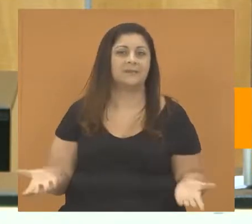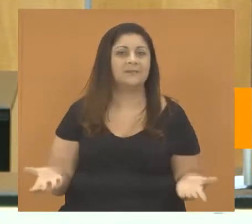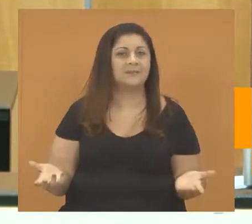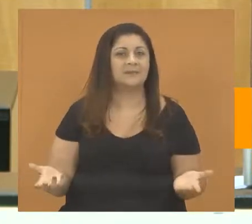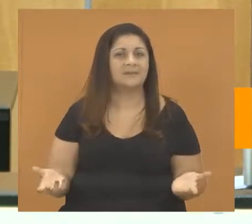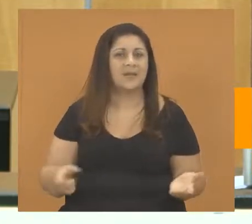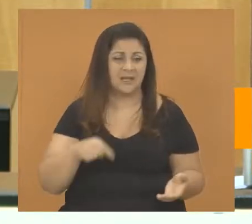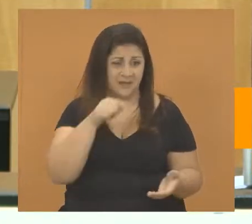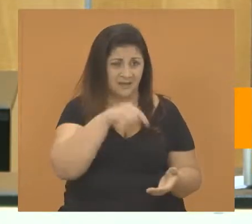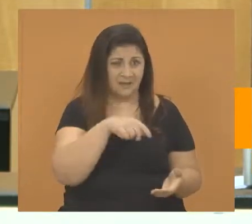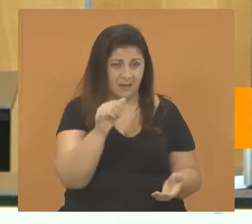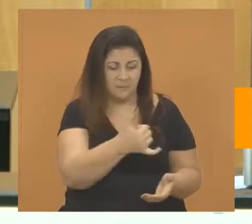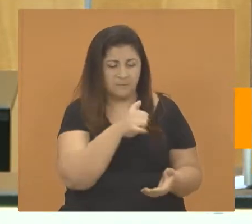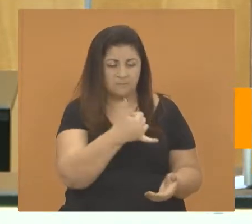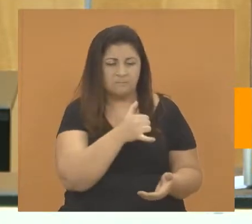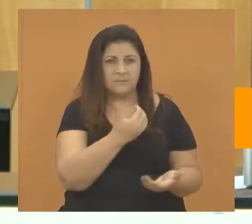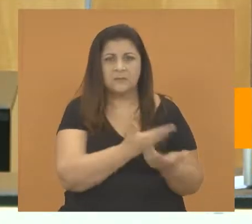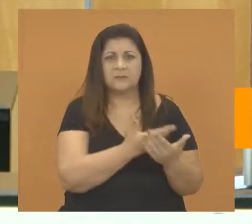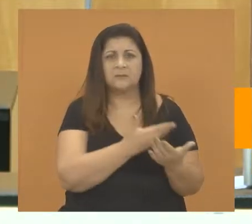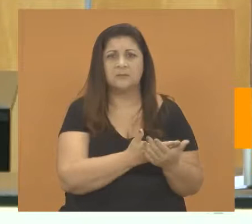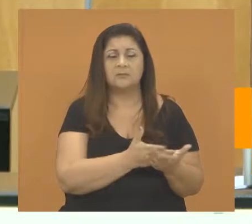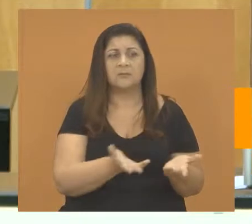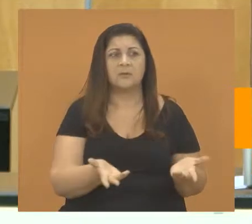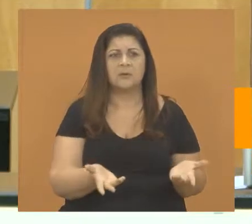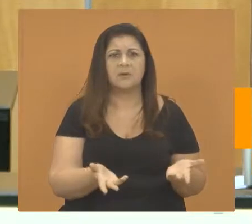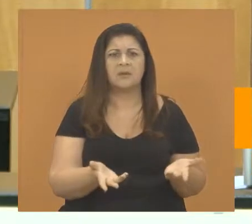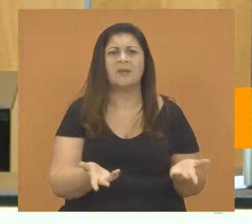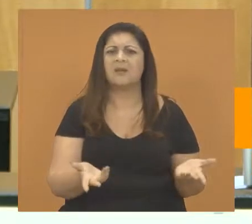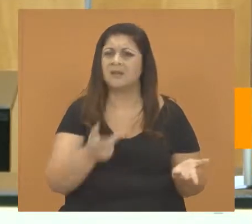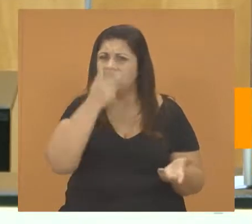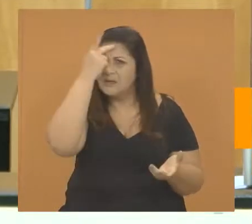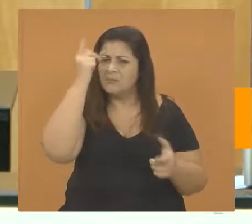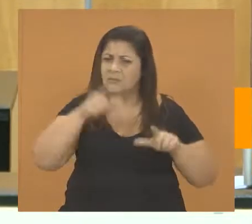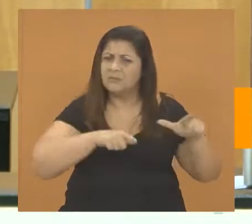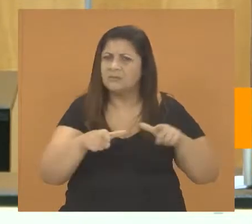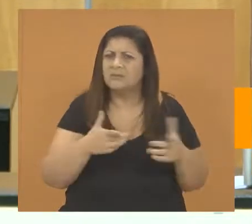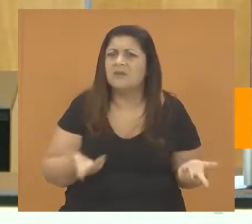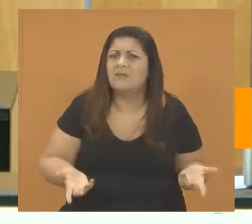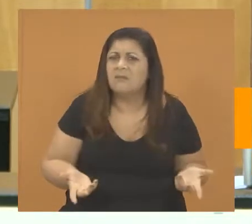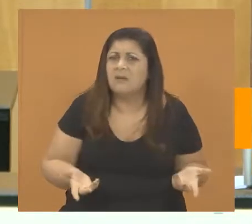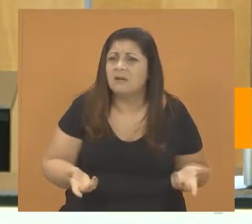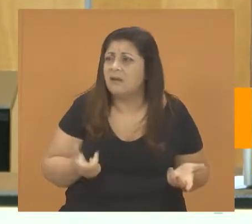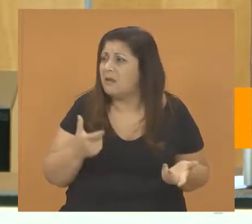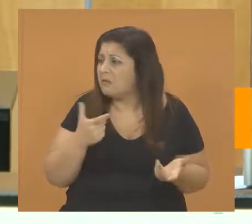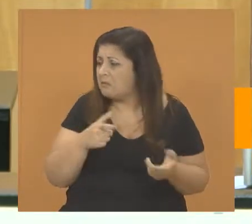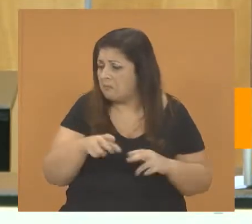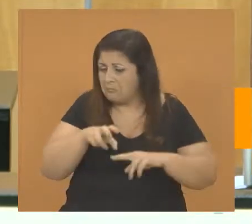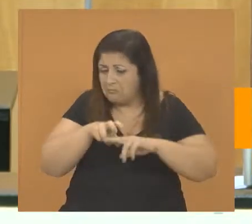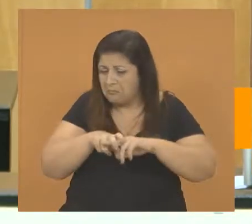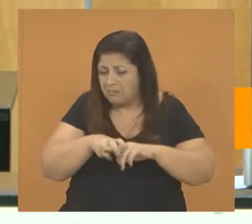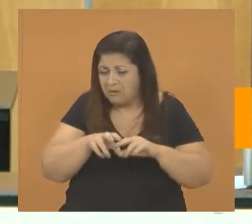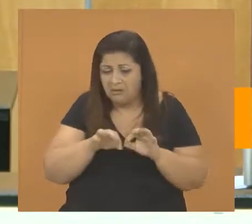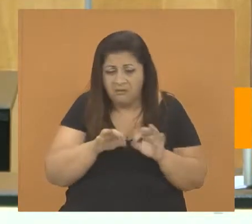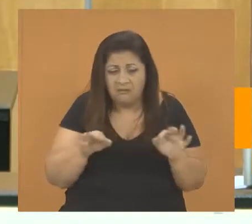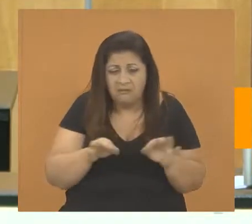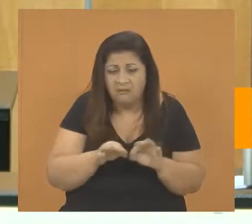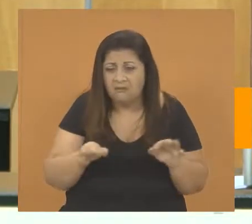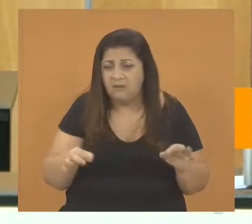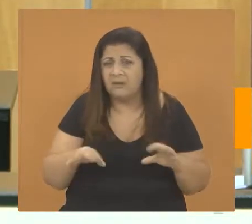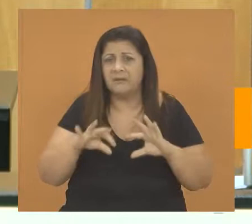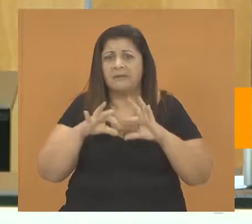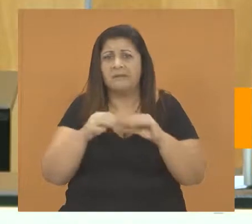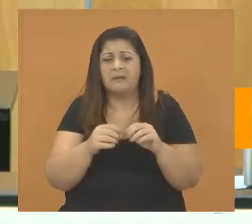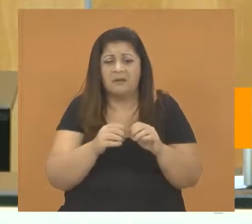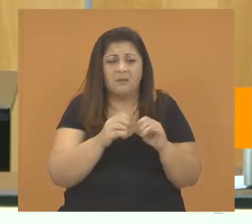cima da prefeitura e um funcionário lhe ficou esquecido o sinal sequer tem uma cadeira decente pra sentar sequer tem um